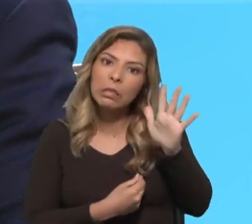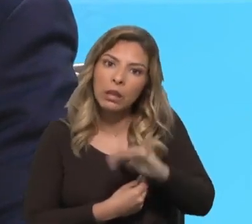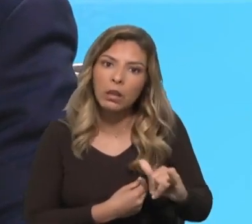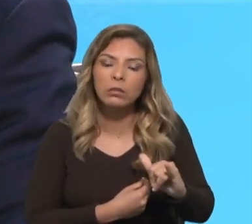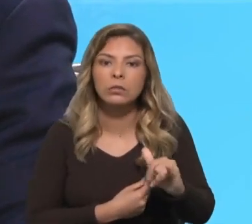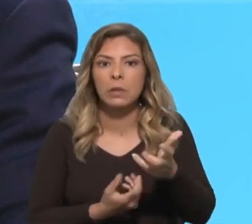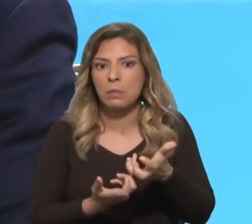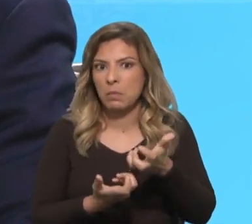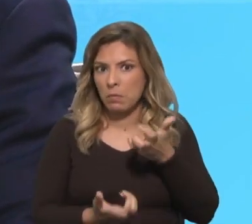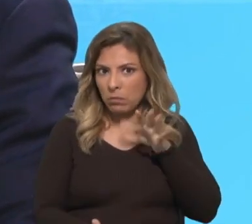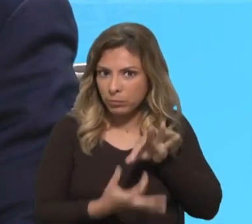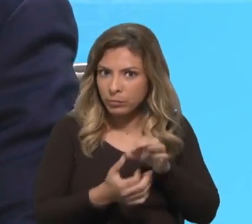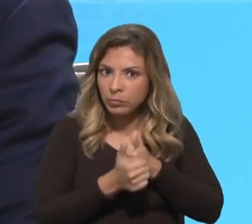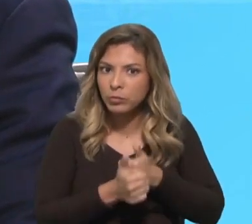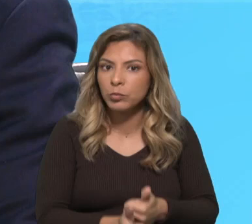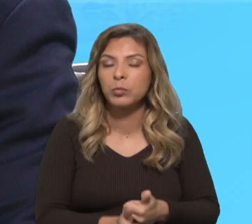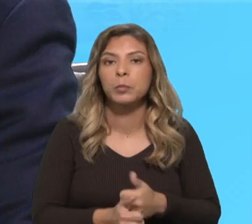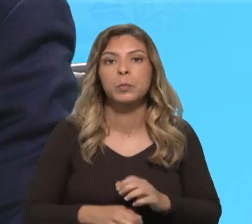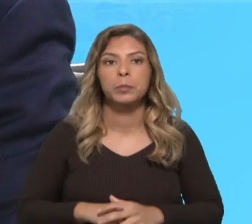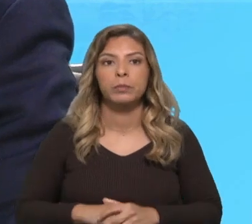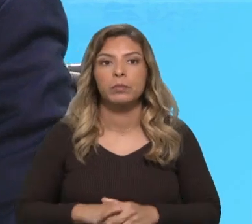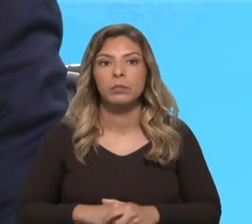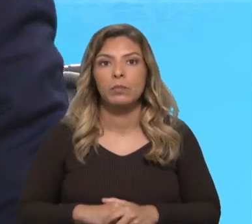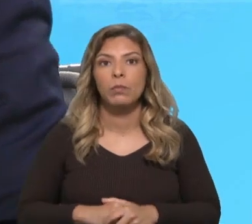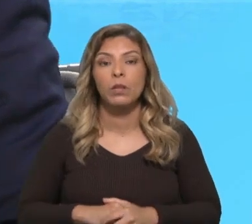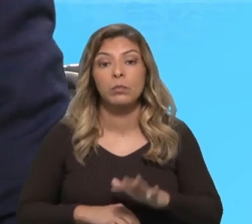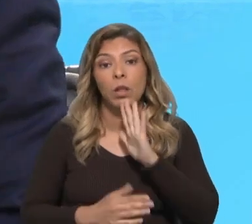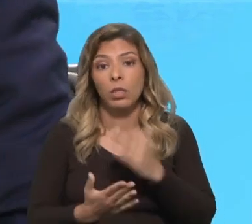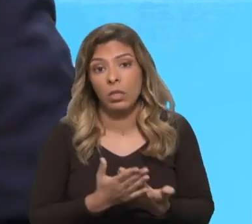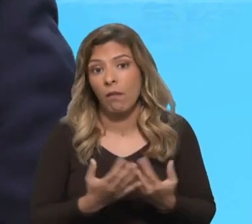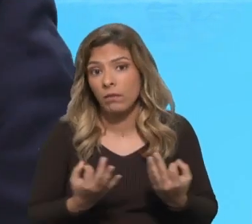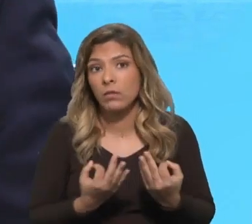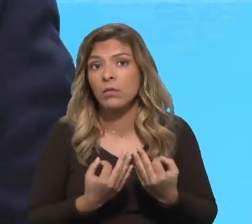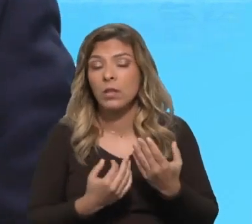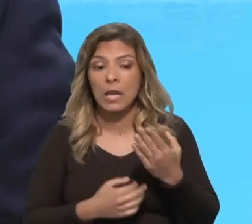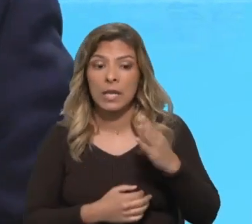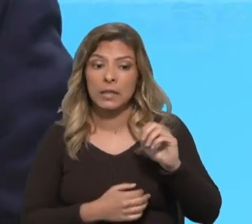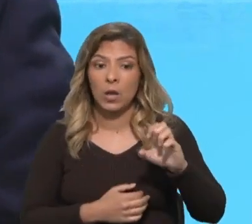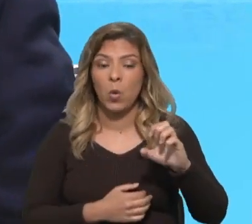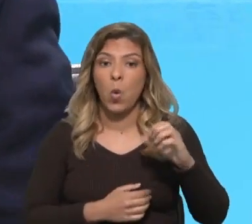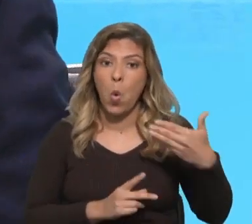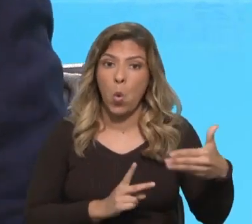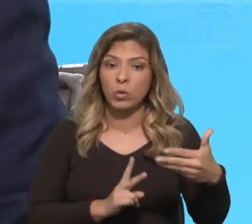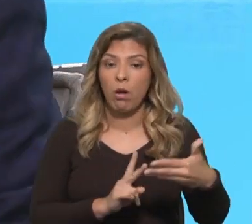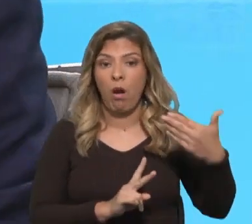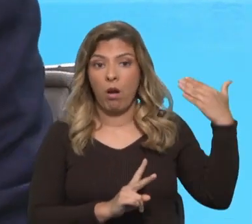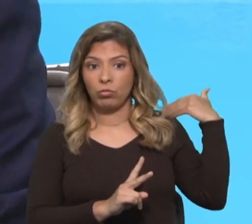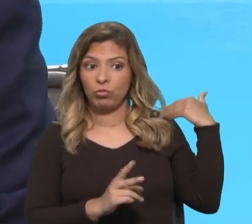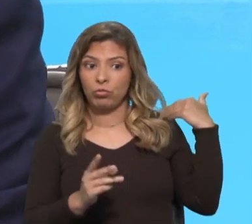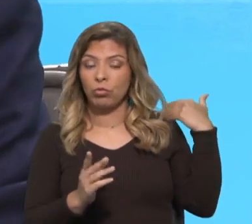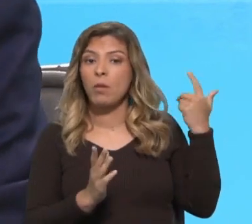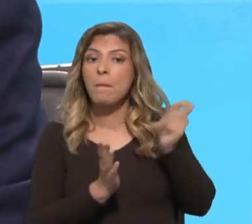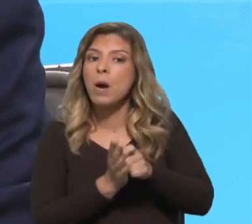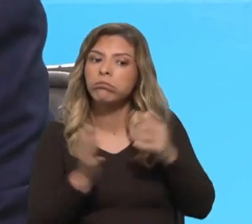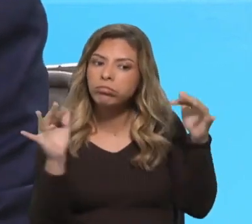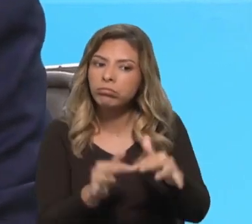relevante da cristandade. Portanto, mas dá-se, portanto, isto século XI ainda é antes, portanto, de ser instituído o conclave, portanto, há aqui uma dinâmica